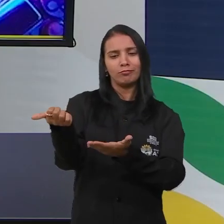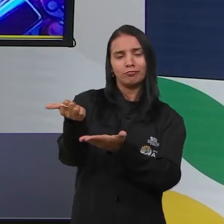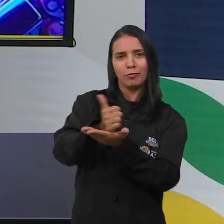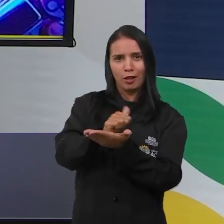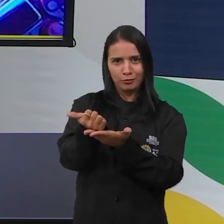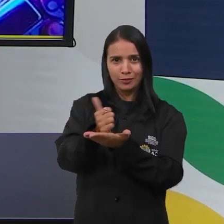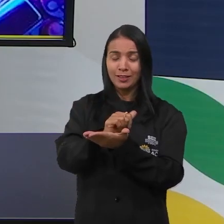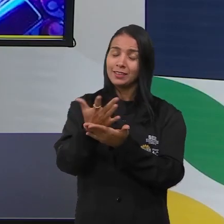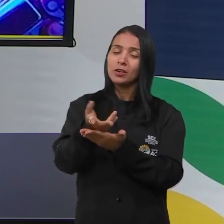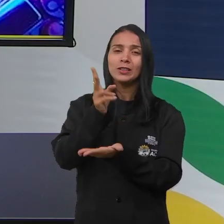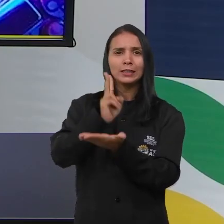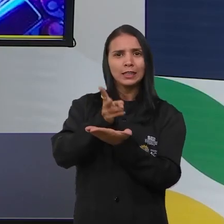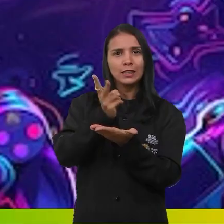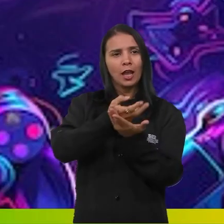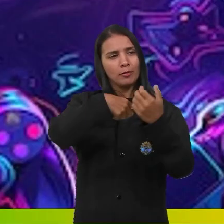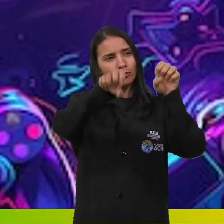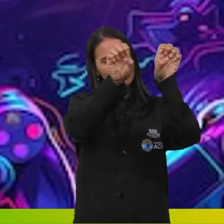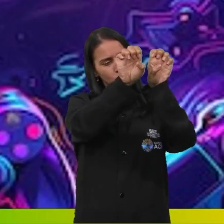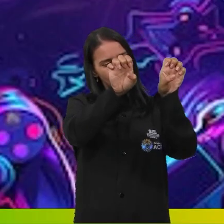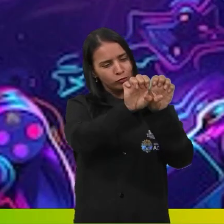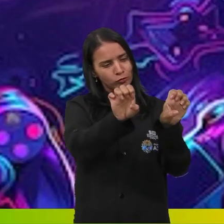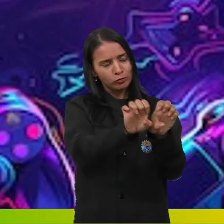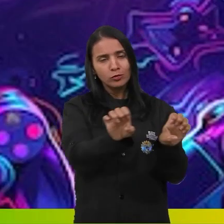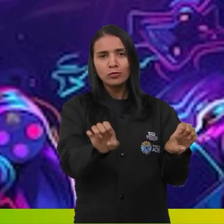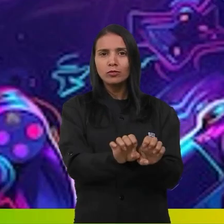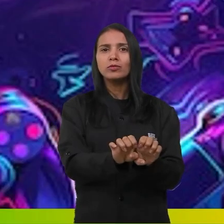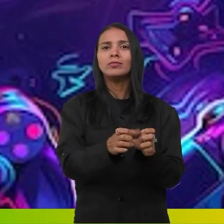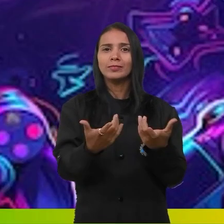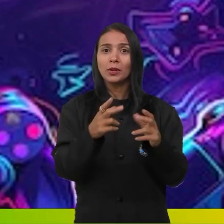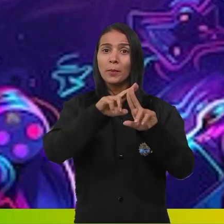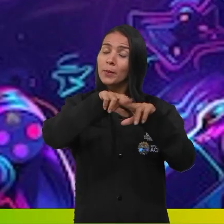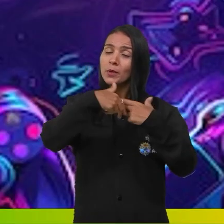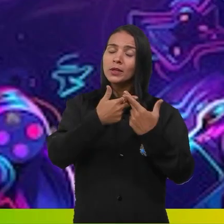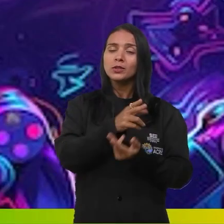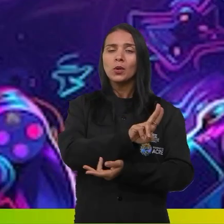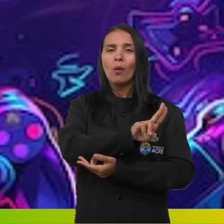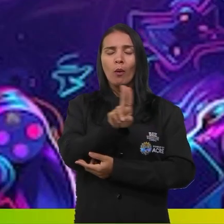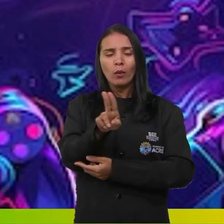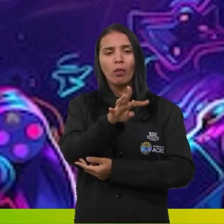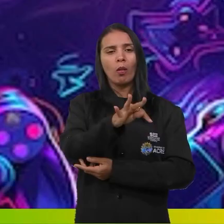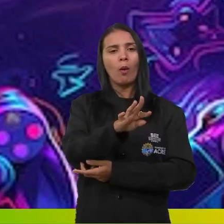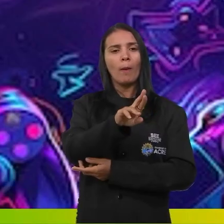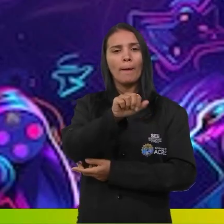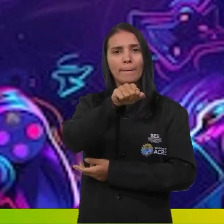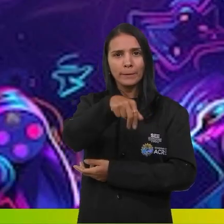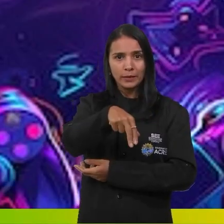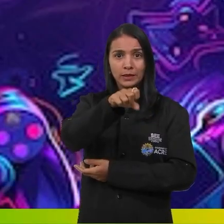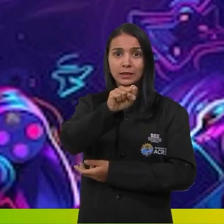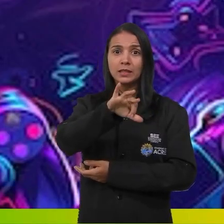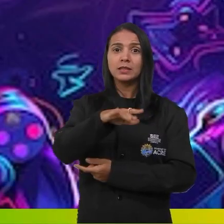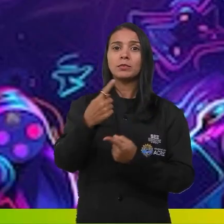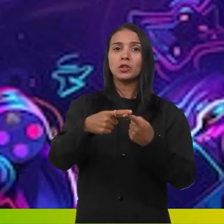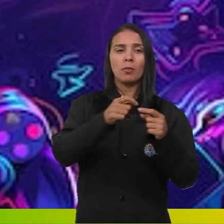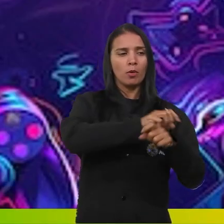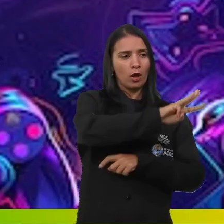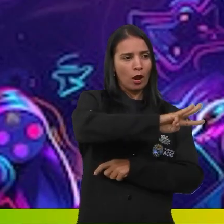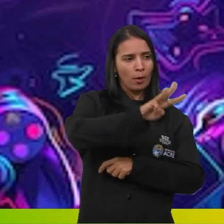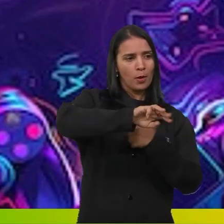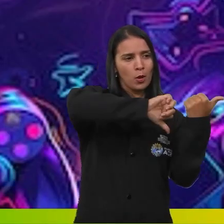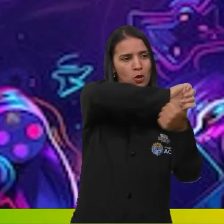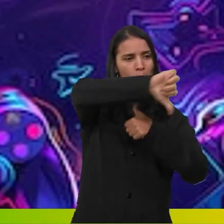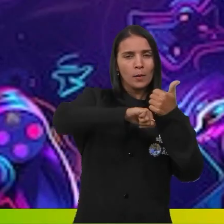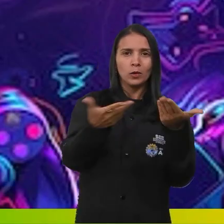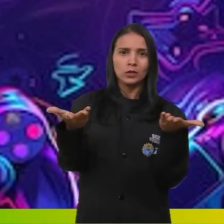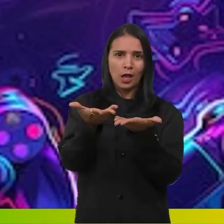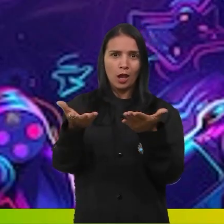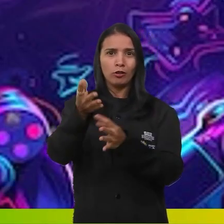nessa estrutura de jogo. Transmídia é de tipo transformar o jornal em plataforma digital, tá bom? Ok, então os new